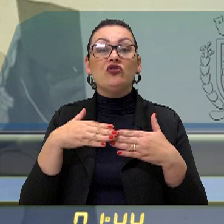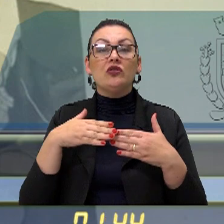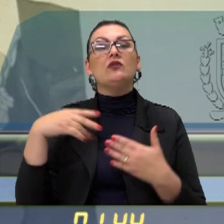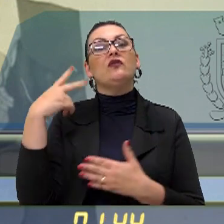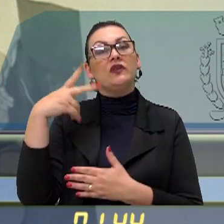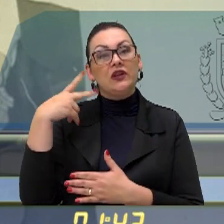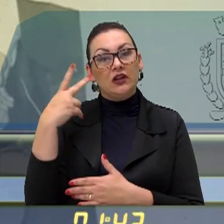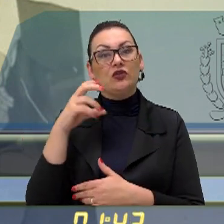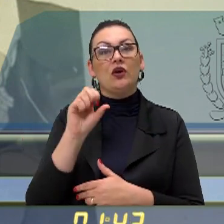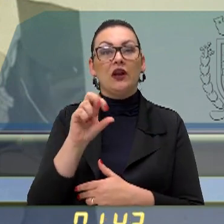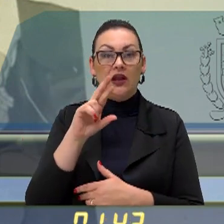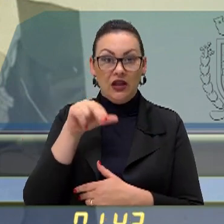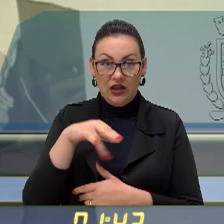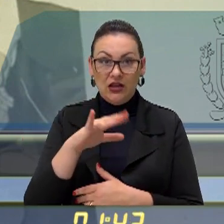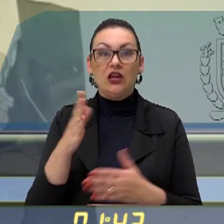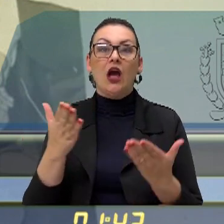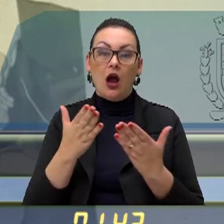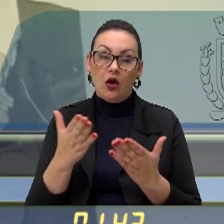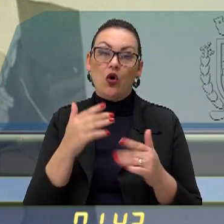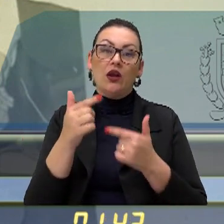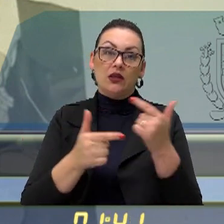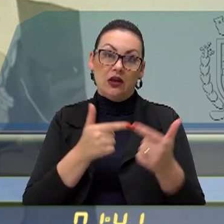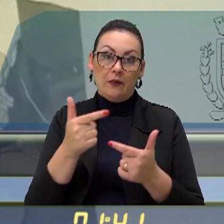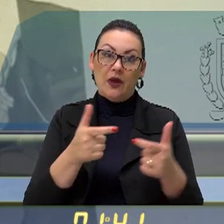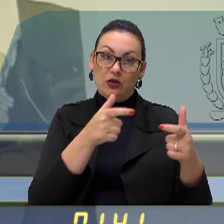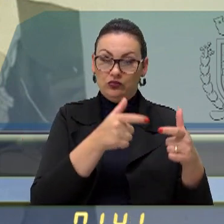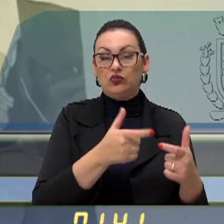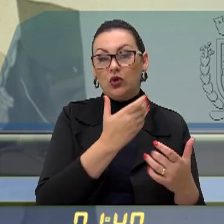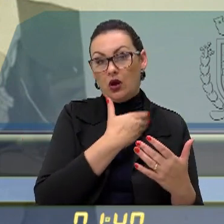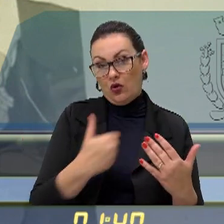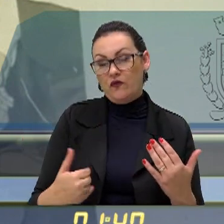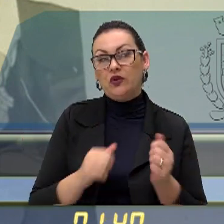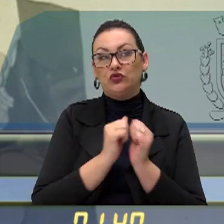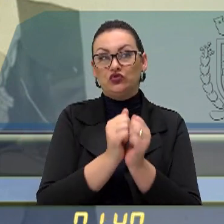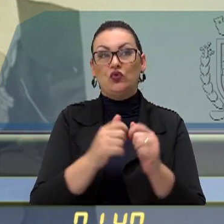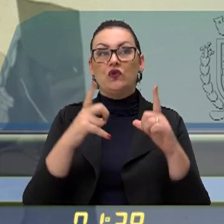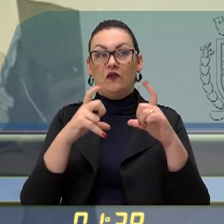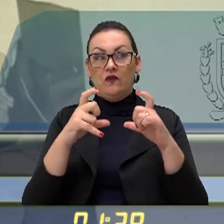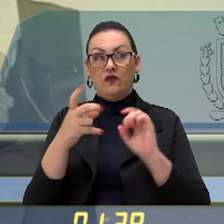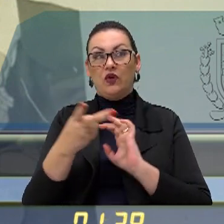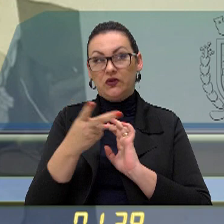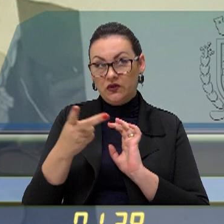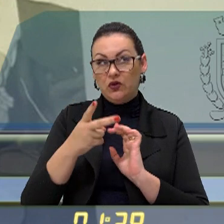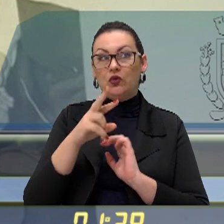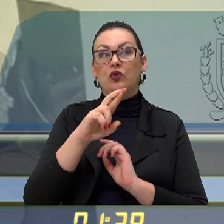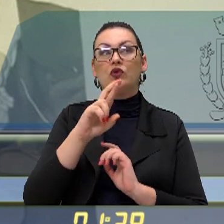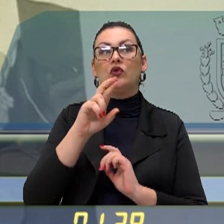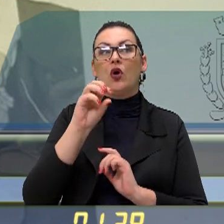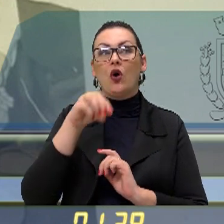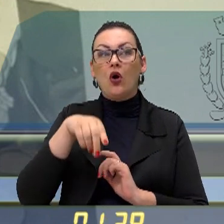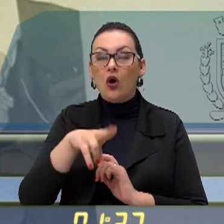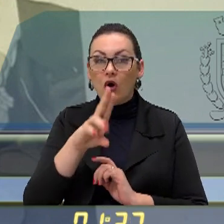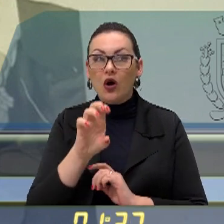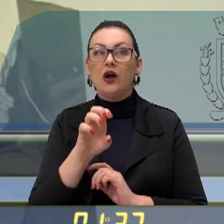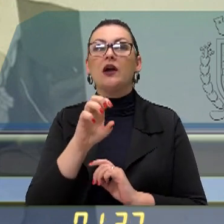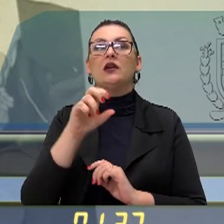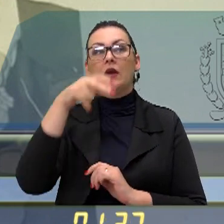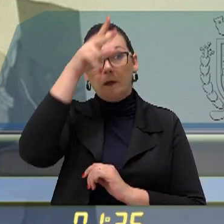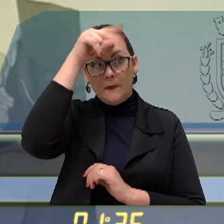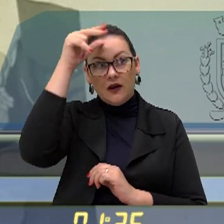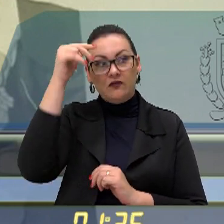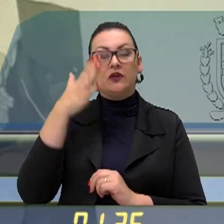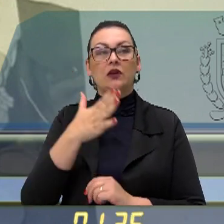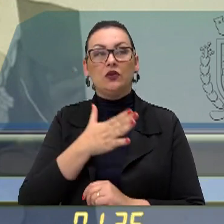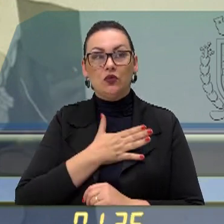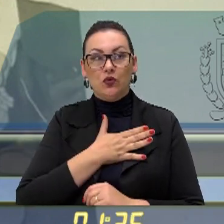Do vereador Erni, que hoje trabalha no gabinete do governo. Ali está a foto, meu vice-prefeito Roque Dick, o prefeito Edmar Hermânio,